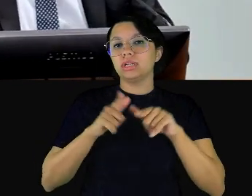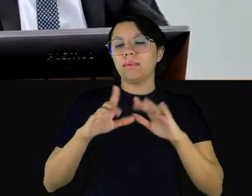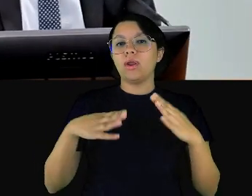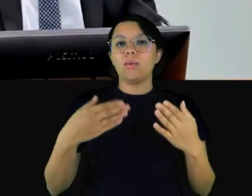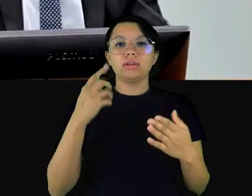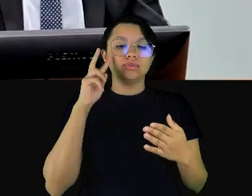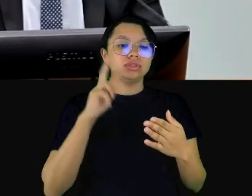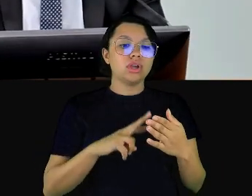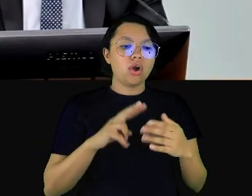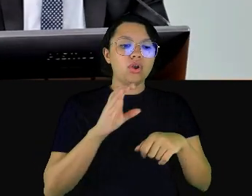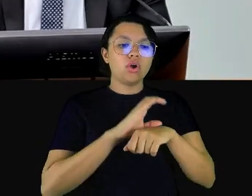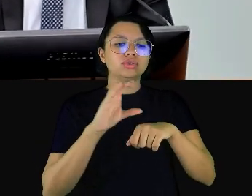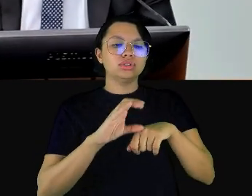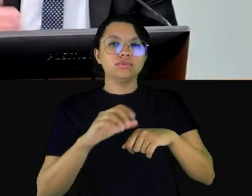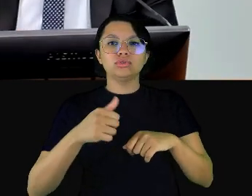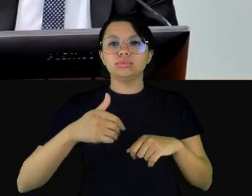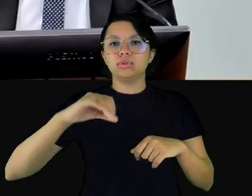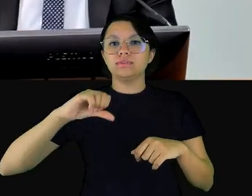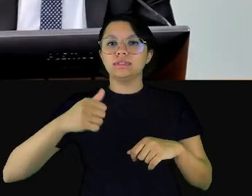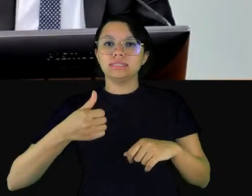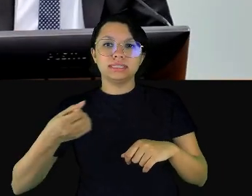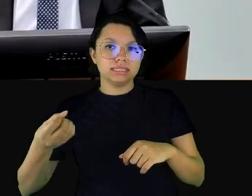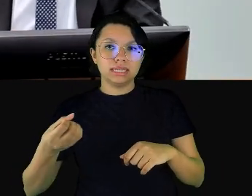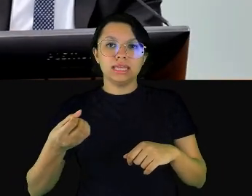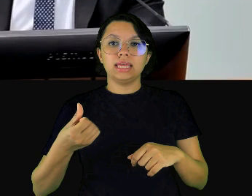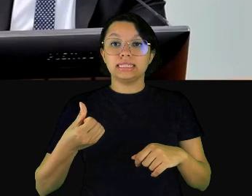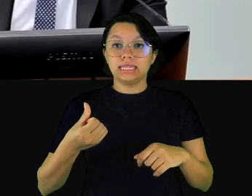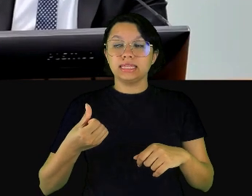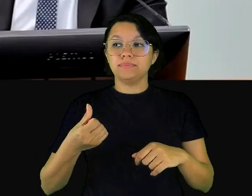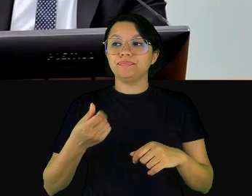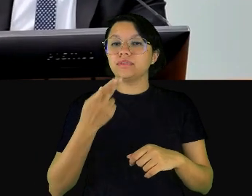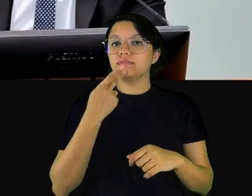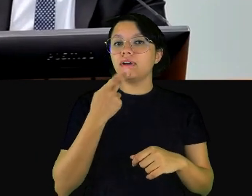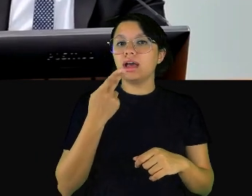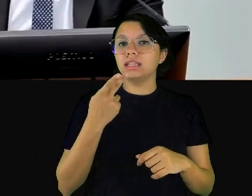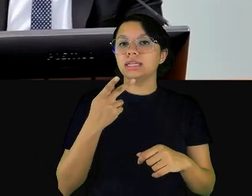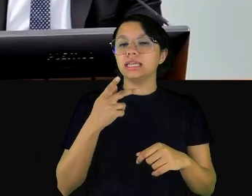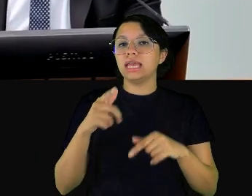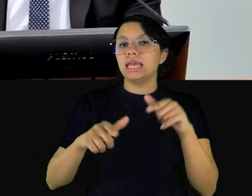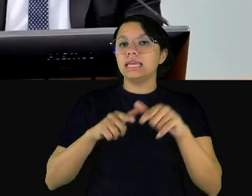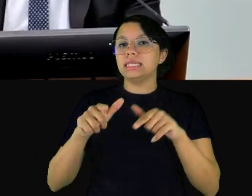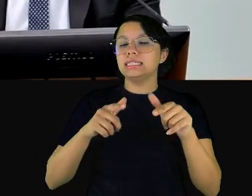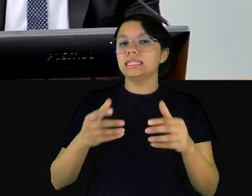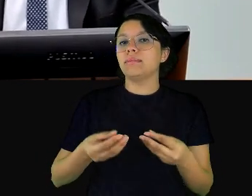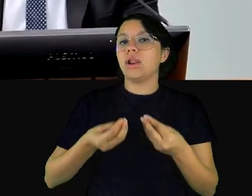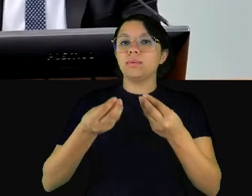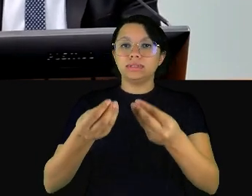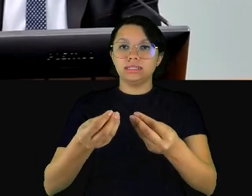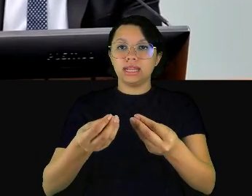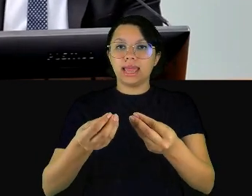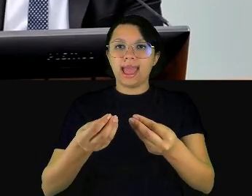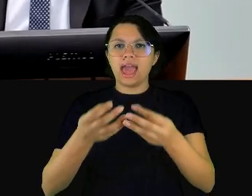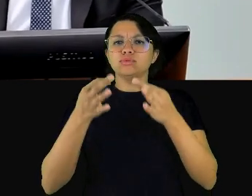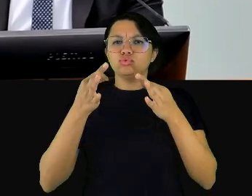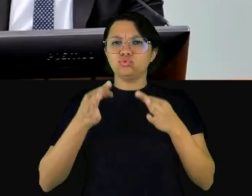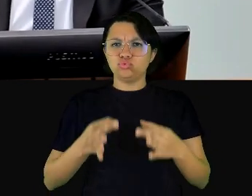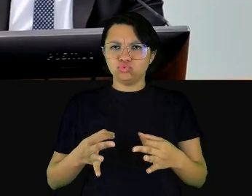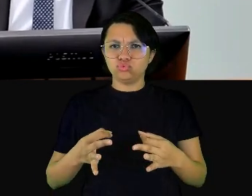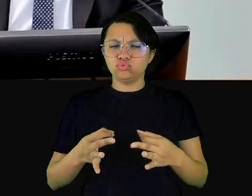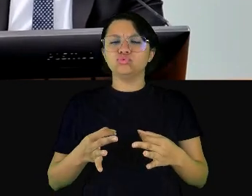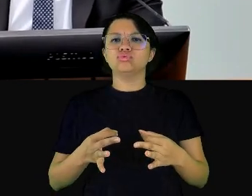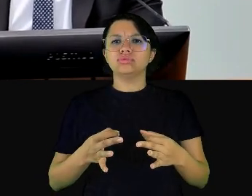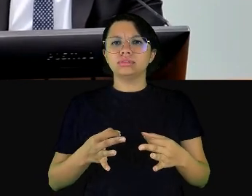Civil de 1916, dizia que a locação de serviço ela era encerrada por justa causa em razão de